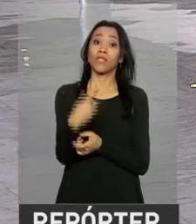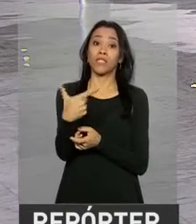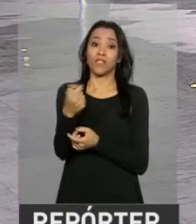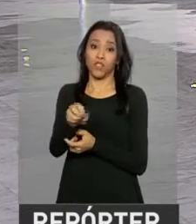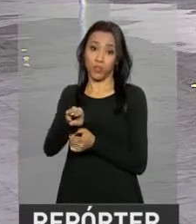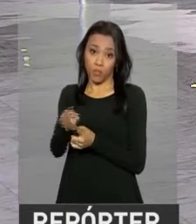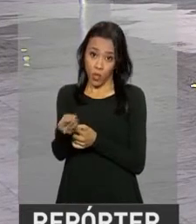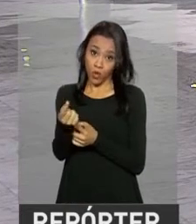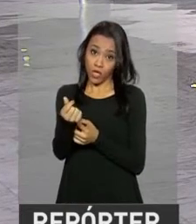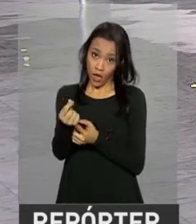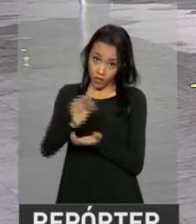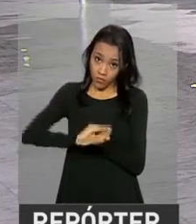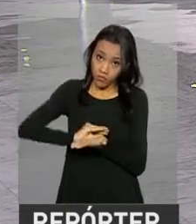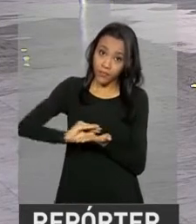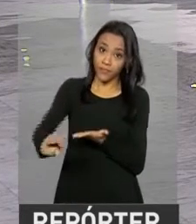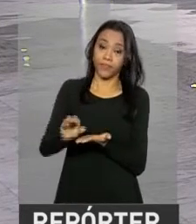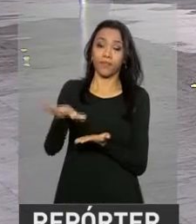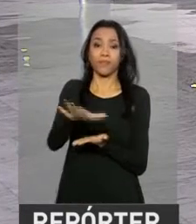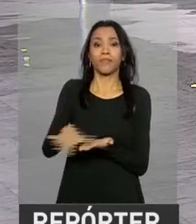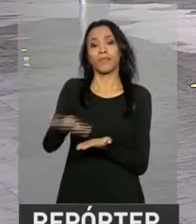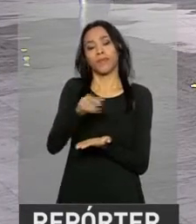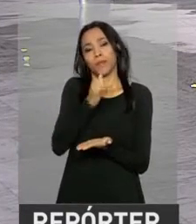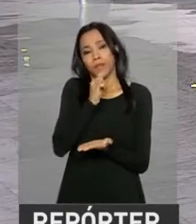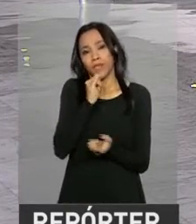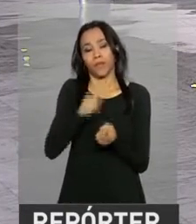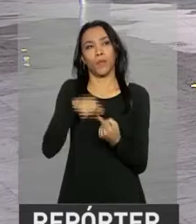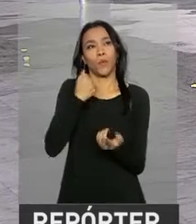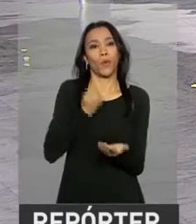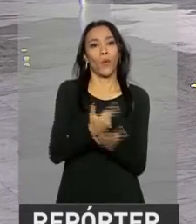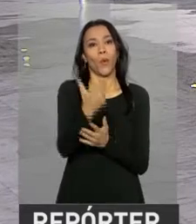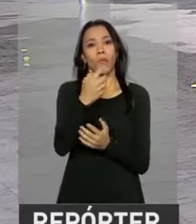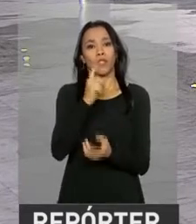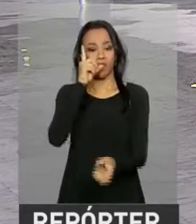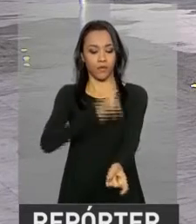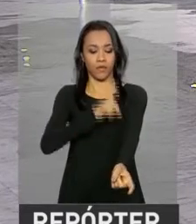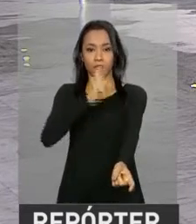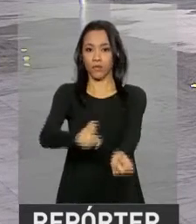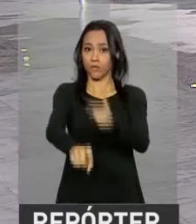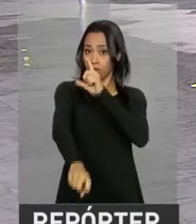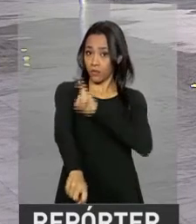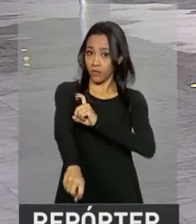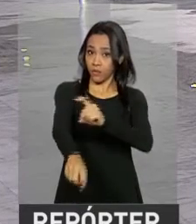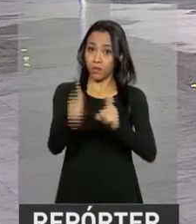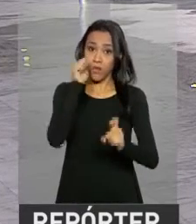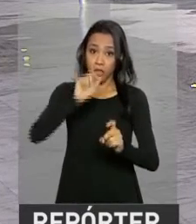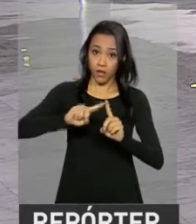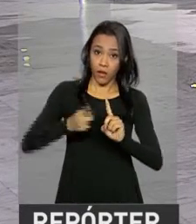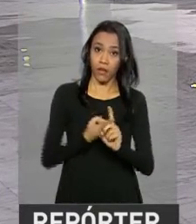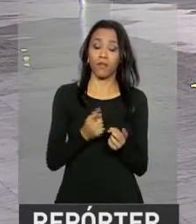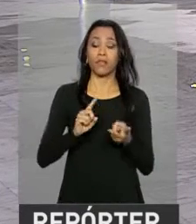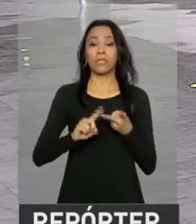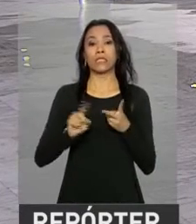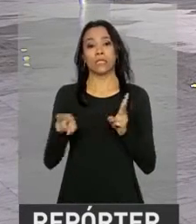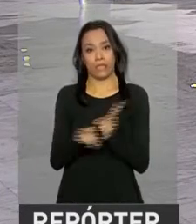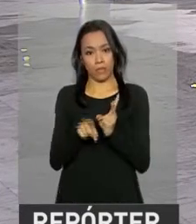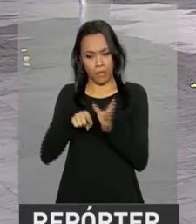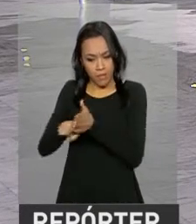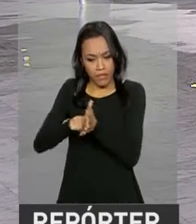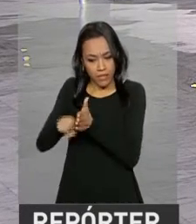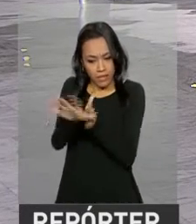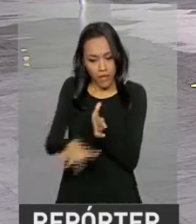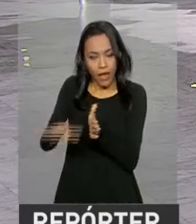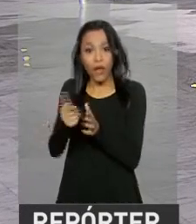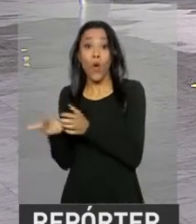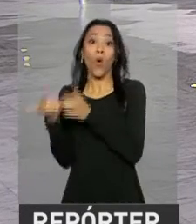de reais para ações de combate como por exemplo a compra de repelentes para mulheres gestantes e também para pesquisas na área